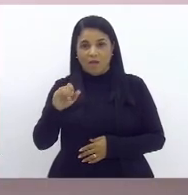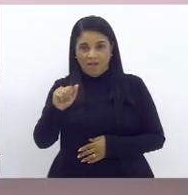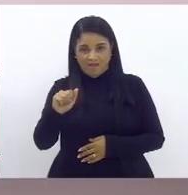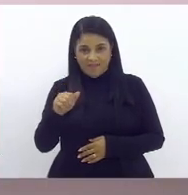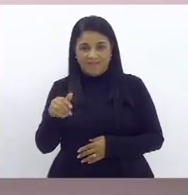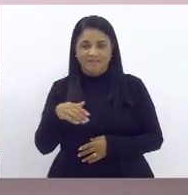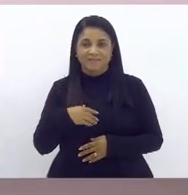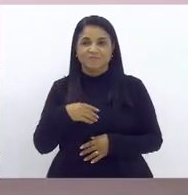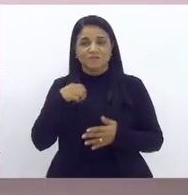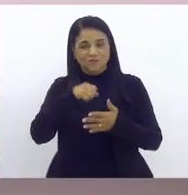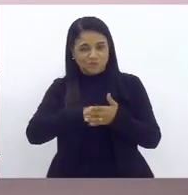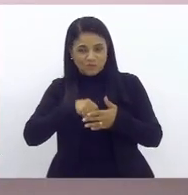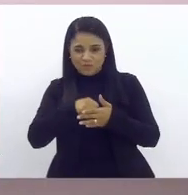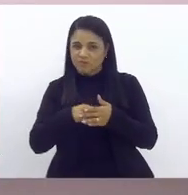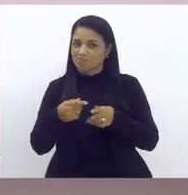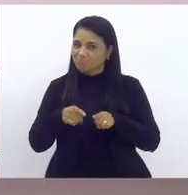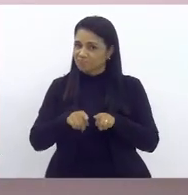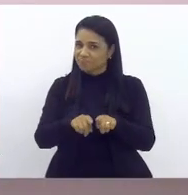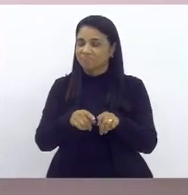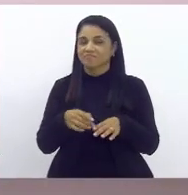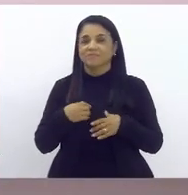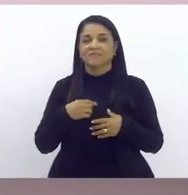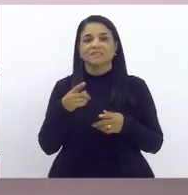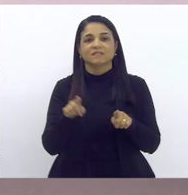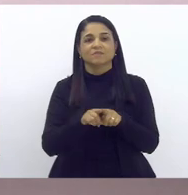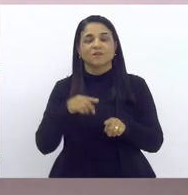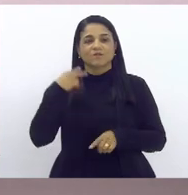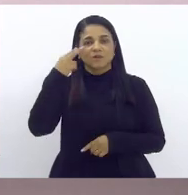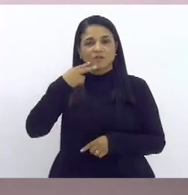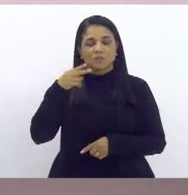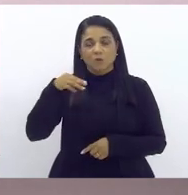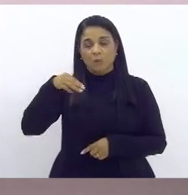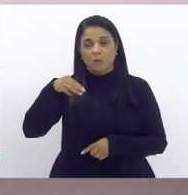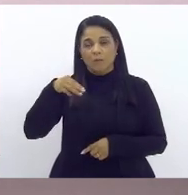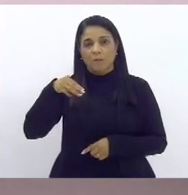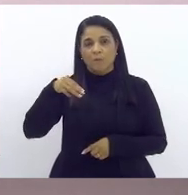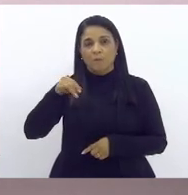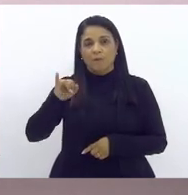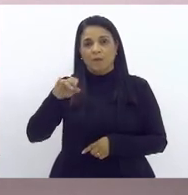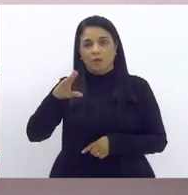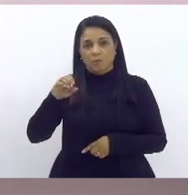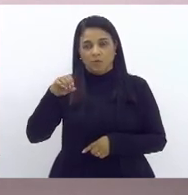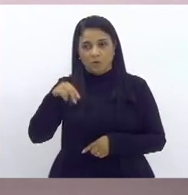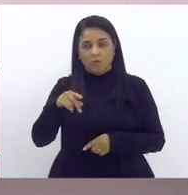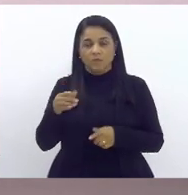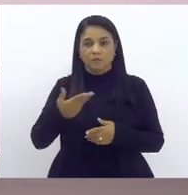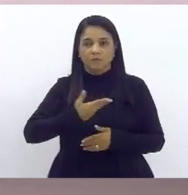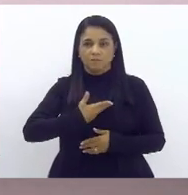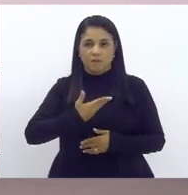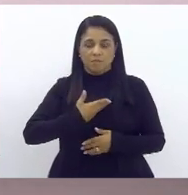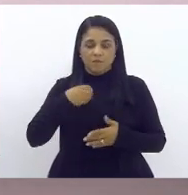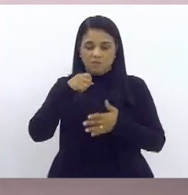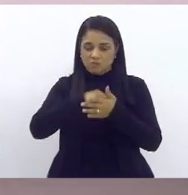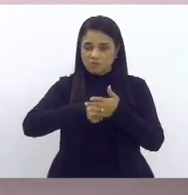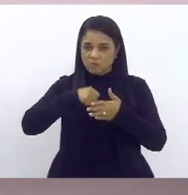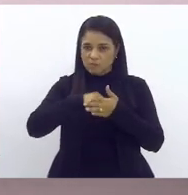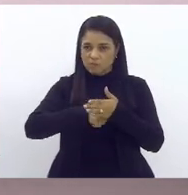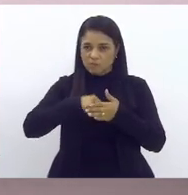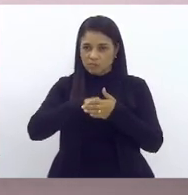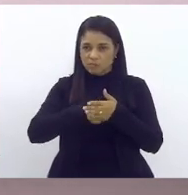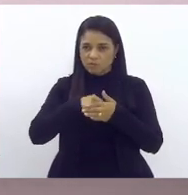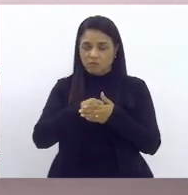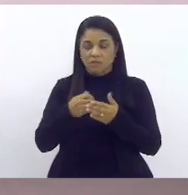o vereador Maicon, de Campos. E cumprimento aqui a minha colega, companheira de luta,